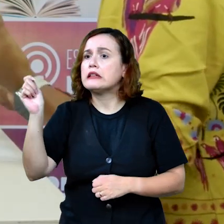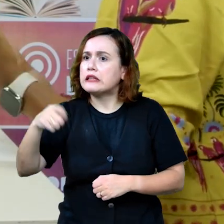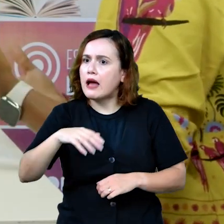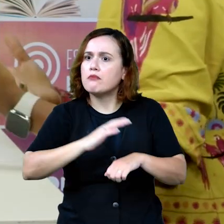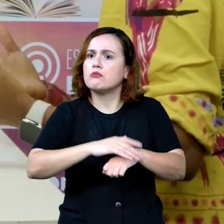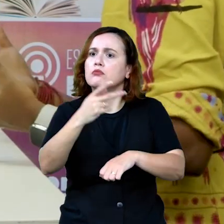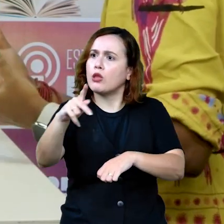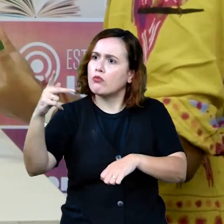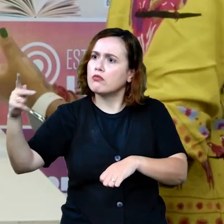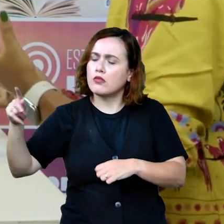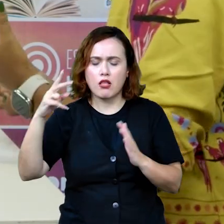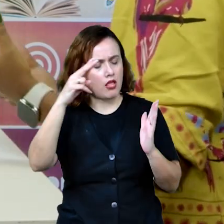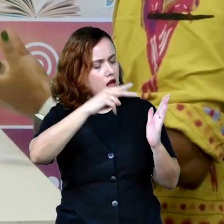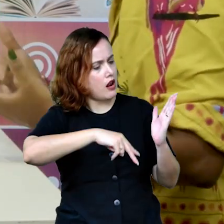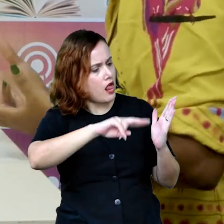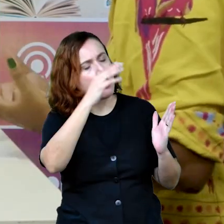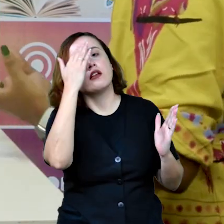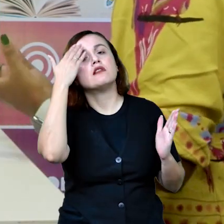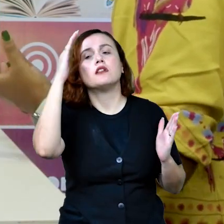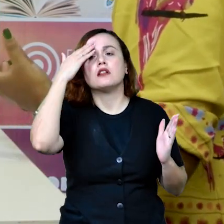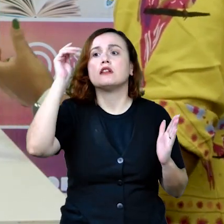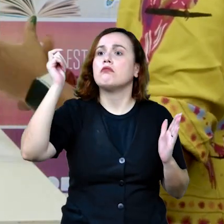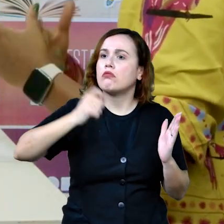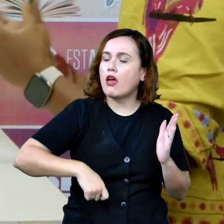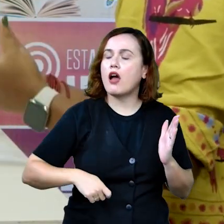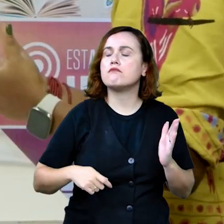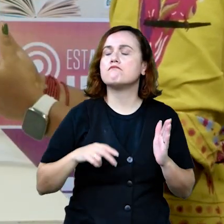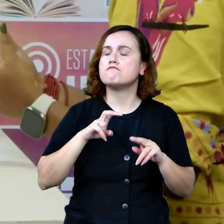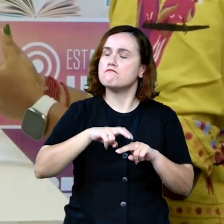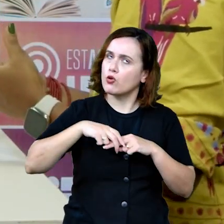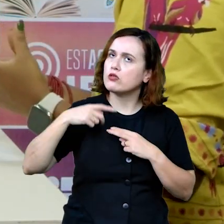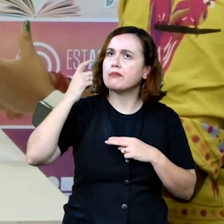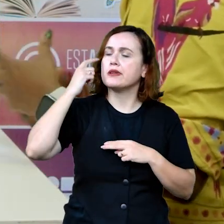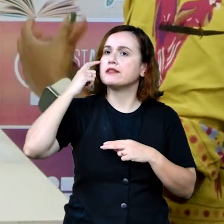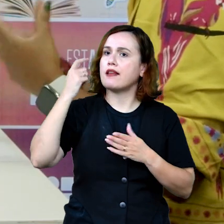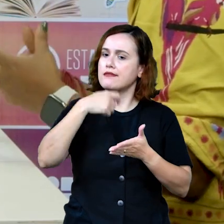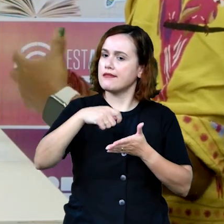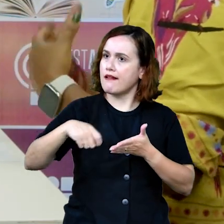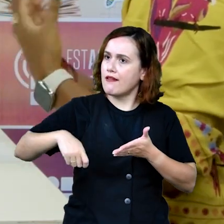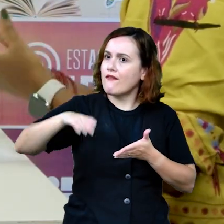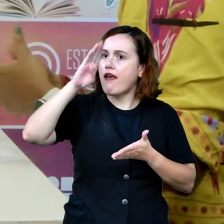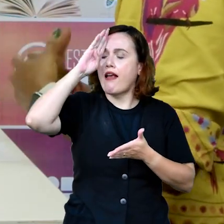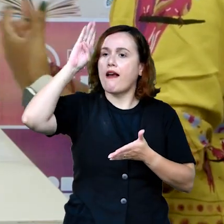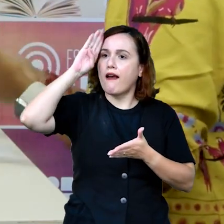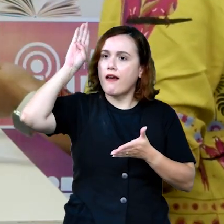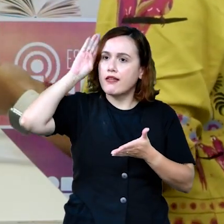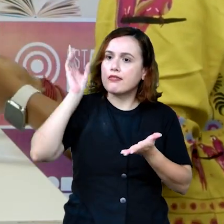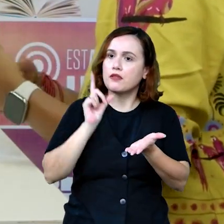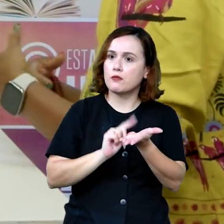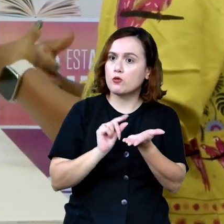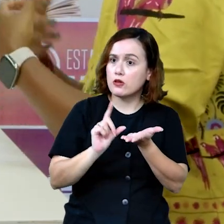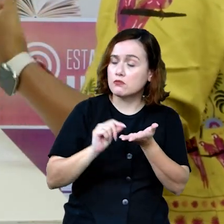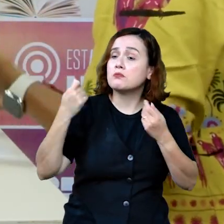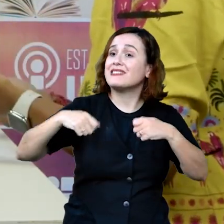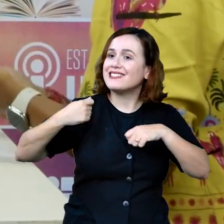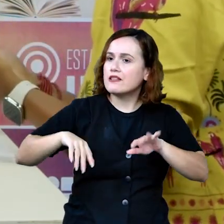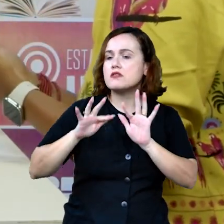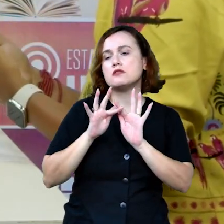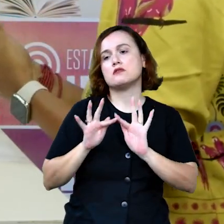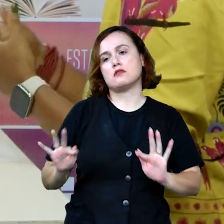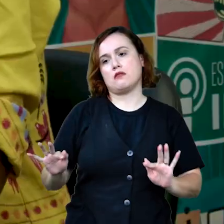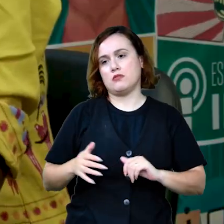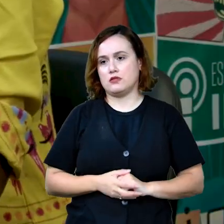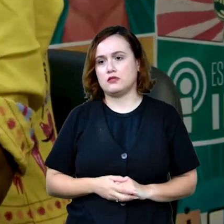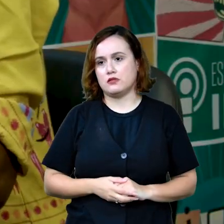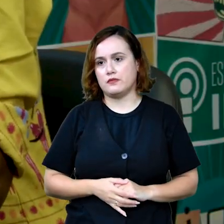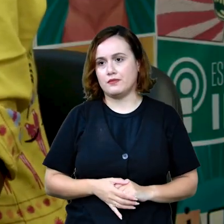tem que saber, né, jogar o jogo certo. Então, não é fácil. Durante muito tempo, eu fui questionada sobre minhas pesquisas, sobre minha forma de